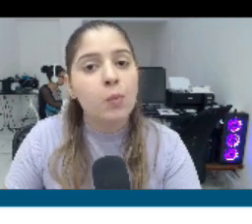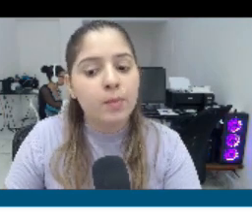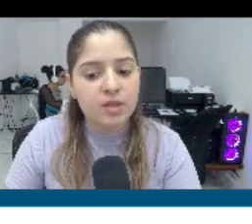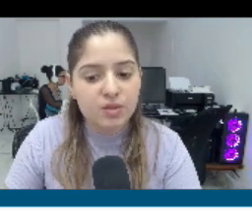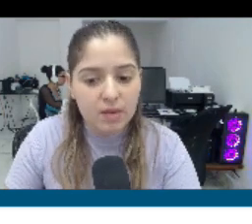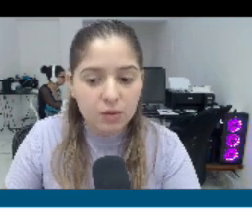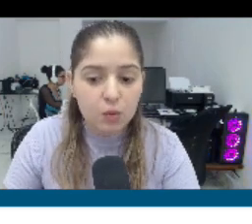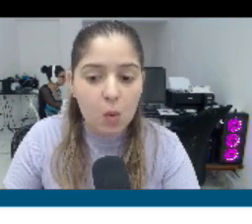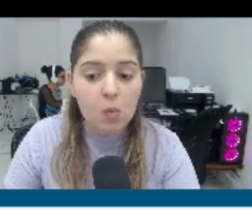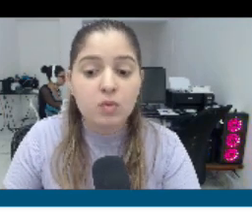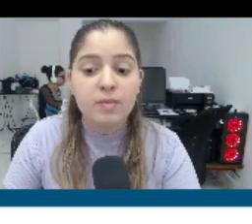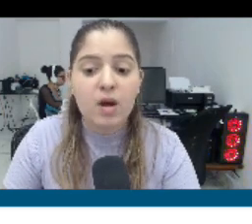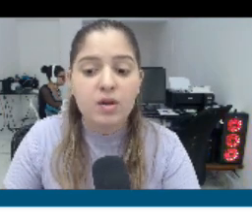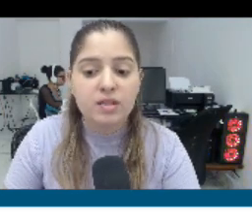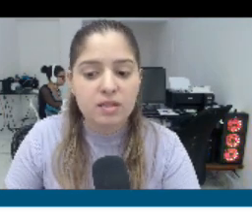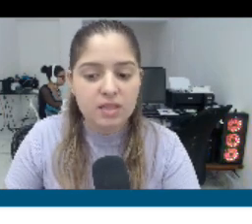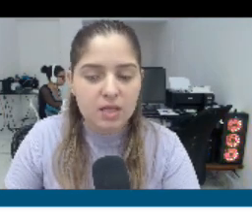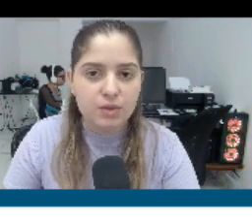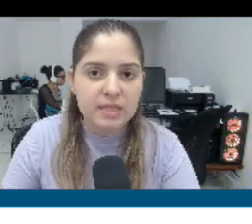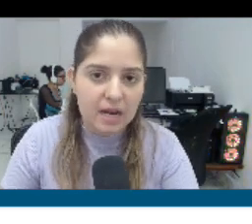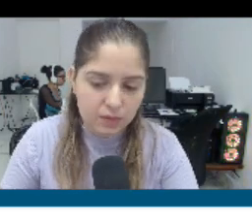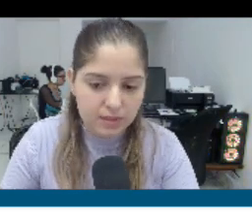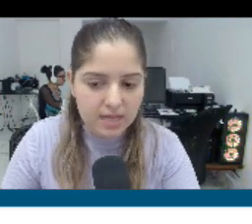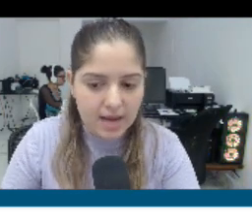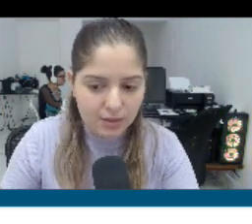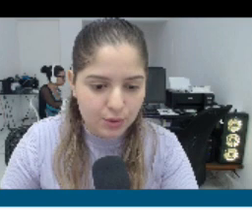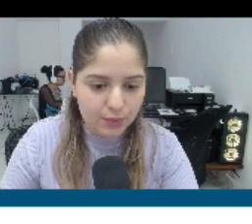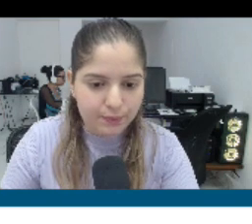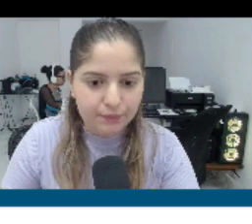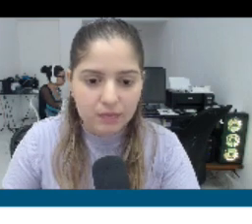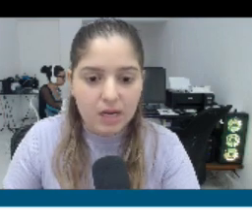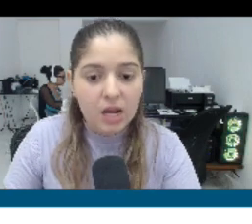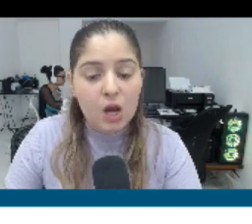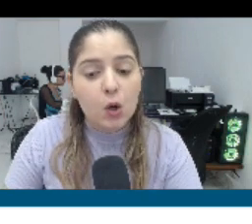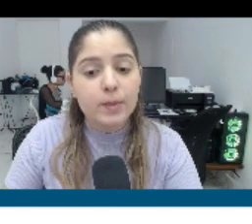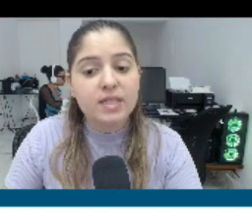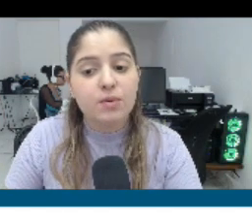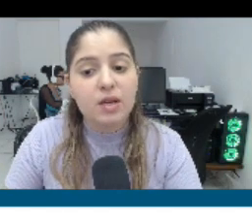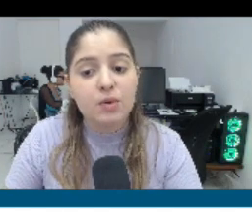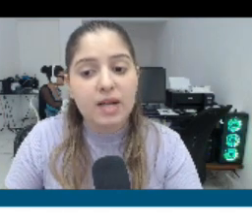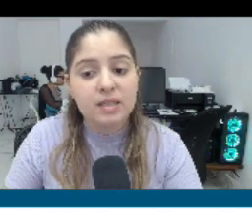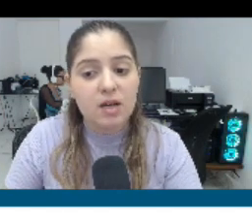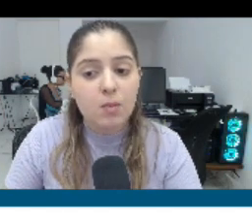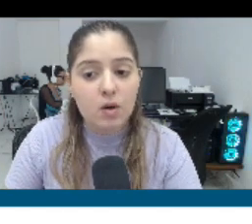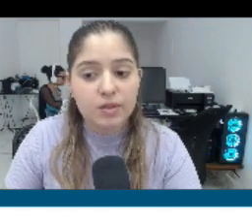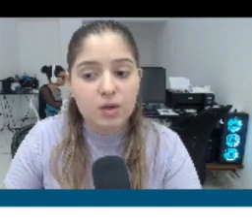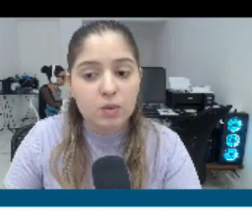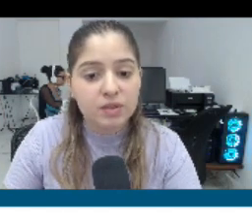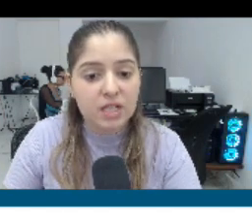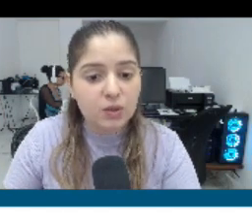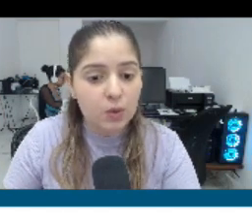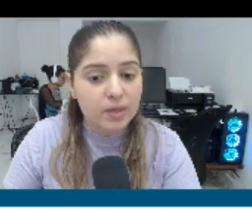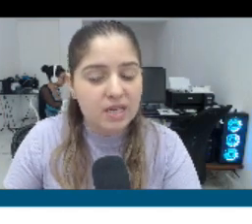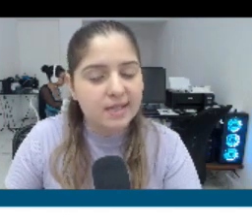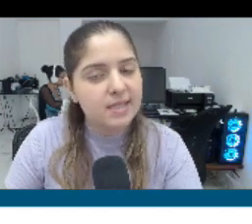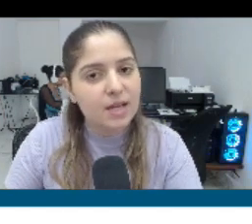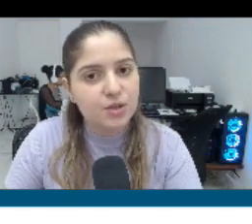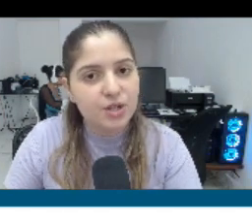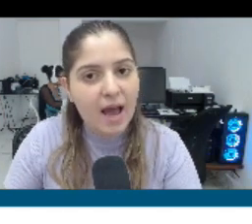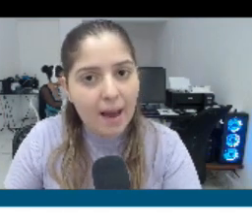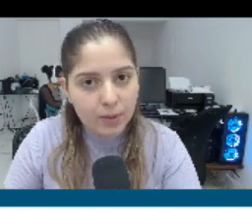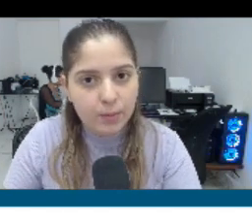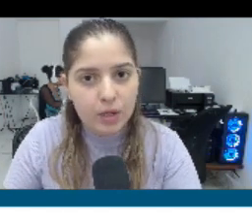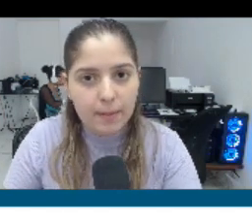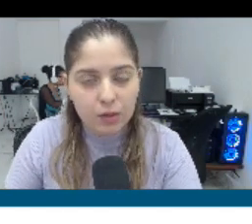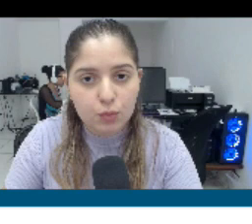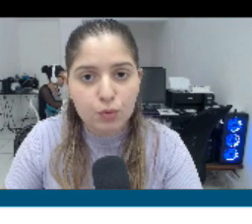além de comprometimento com os maiores anseios da sociedade. Comissão da Educação mostra consenso sobre necessidade